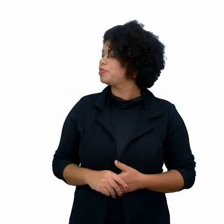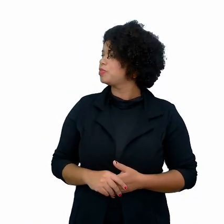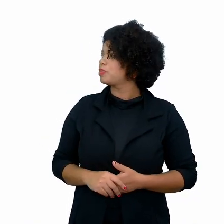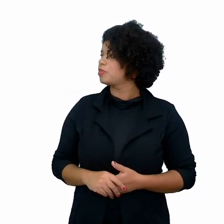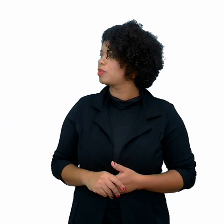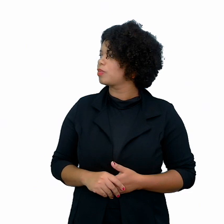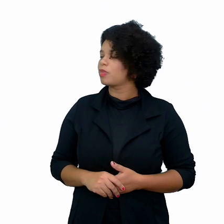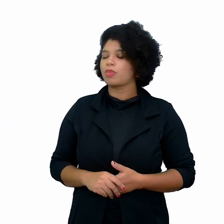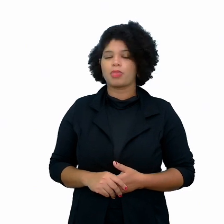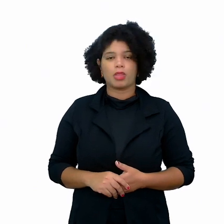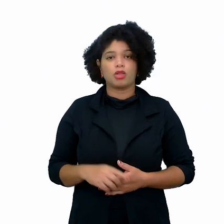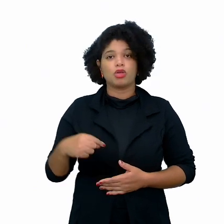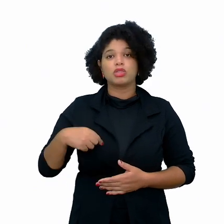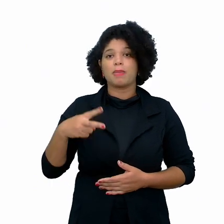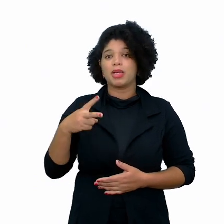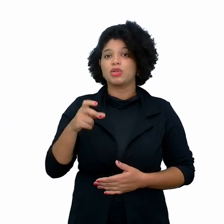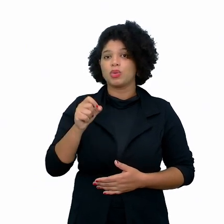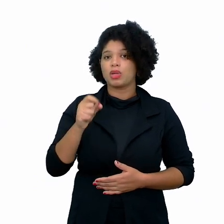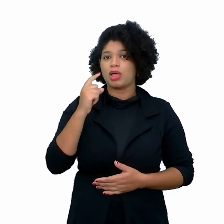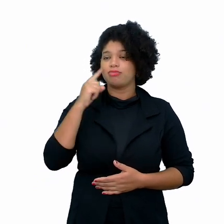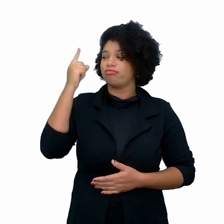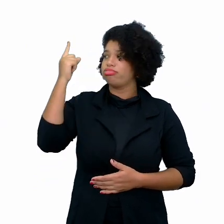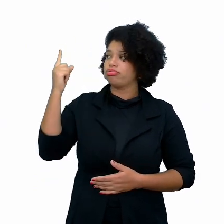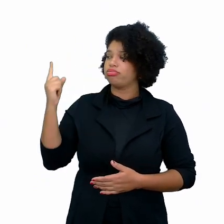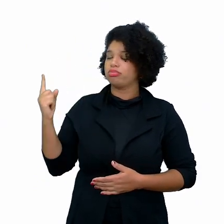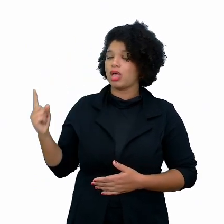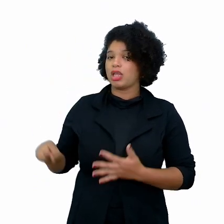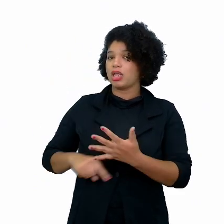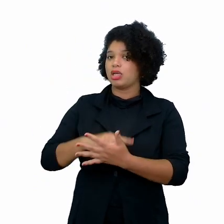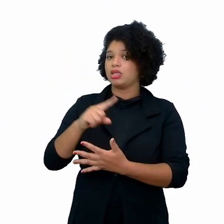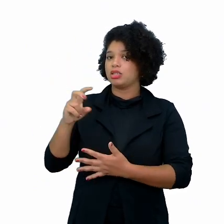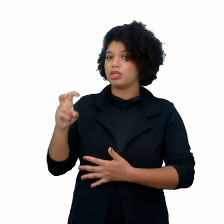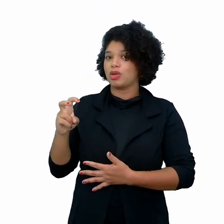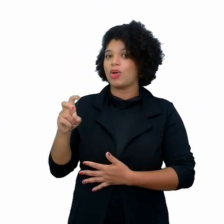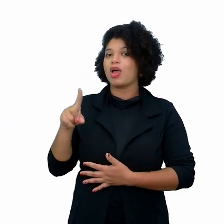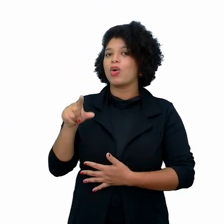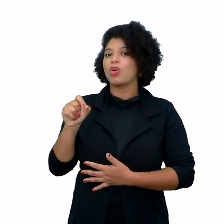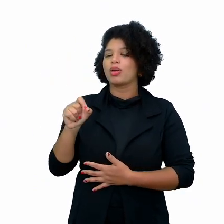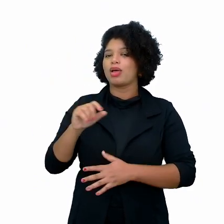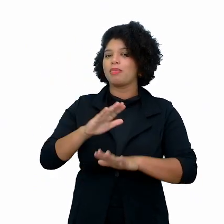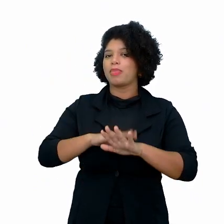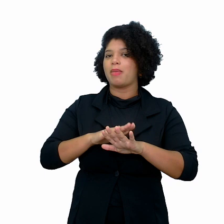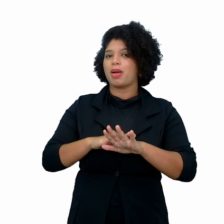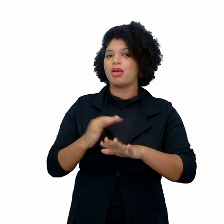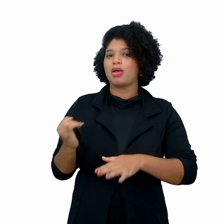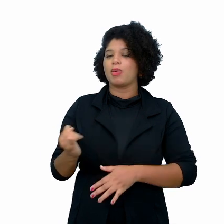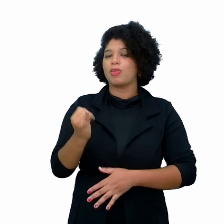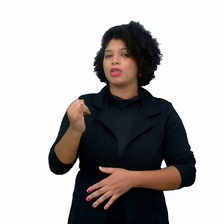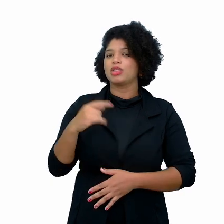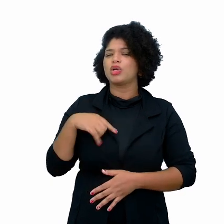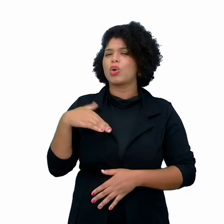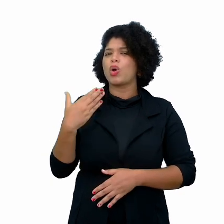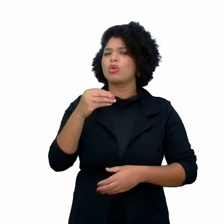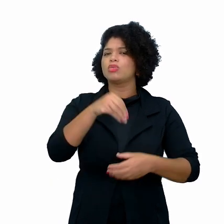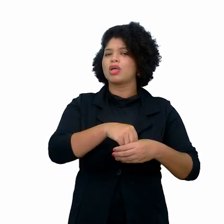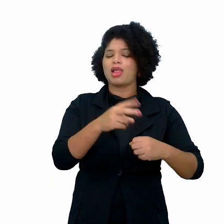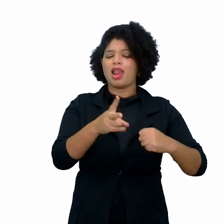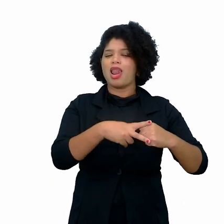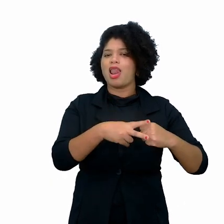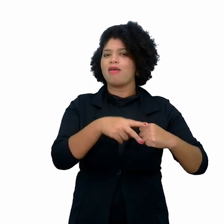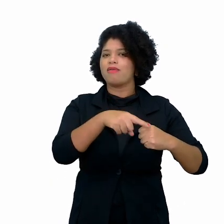É sempre muito importante estarmos atentos ao verbo que designa qual o